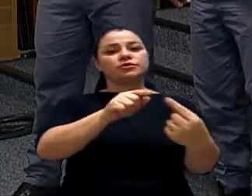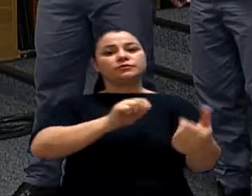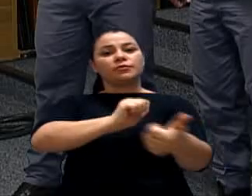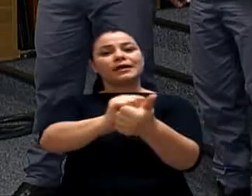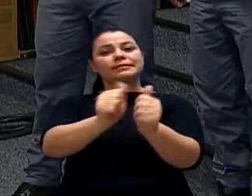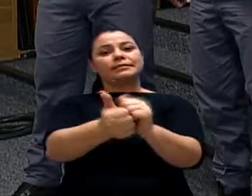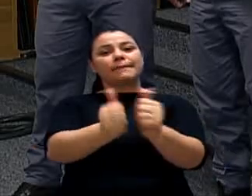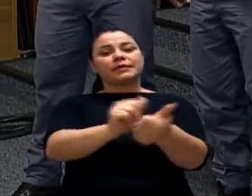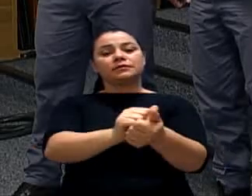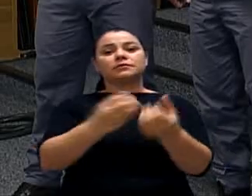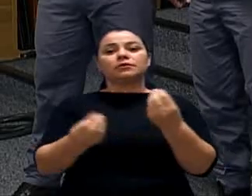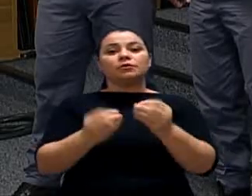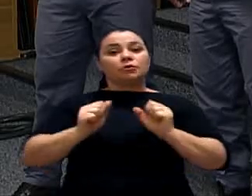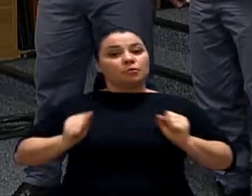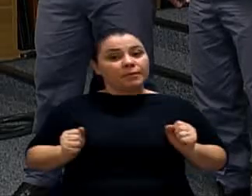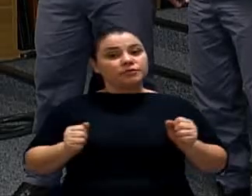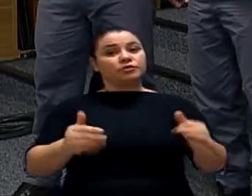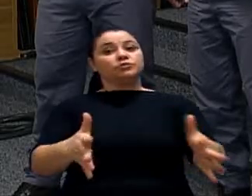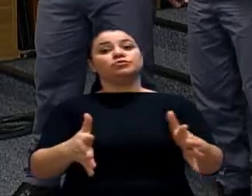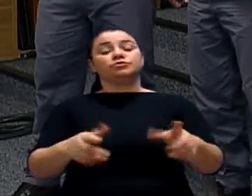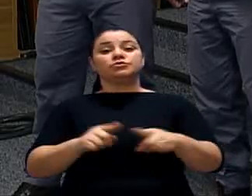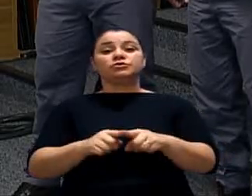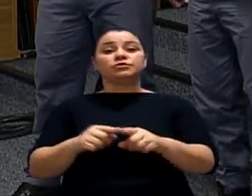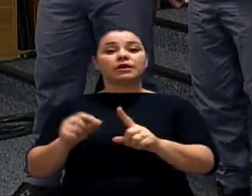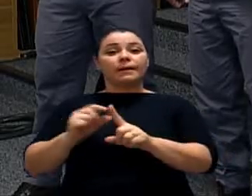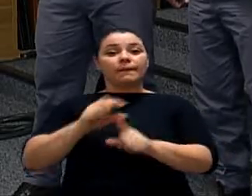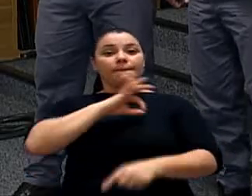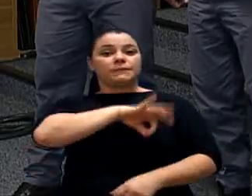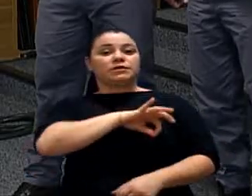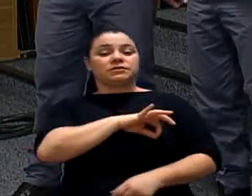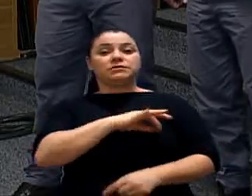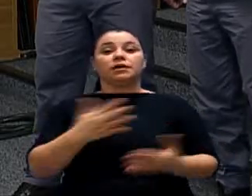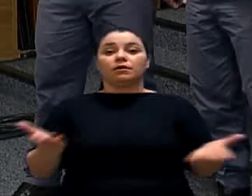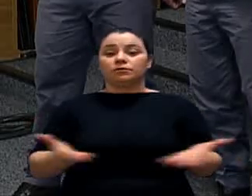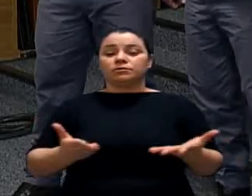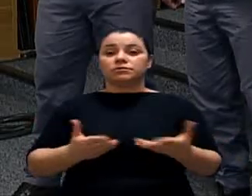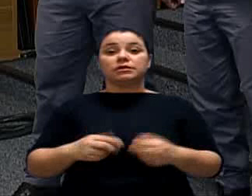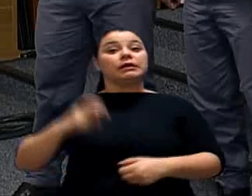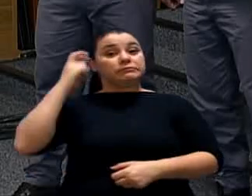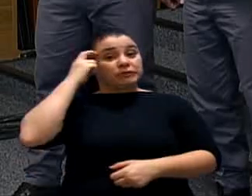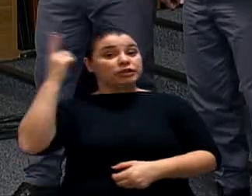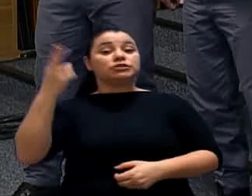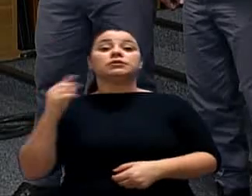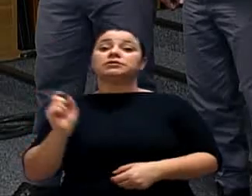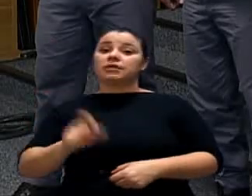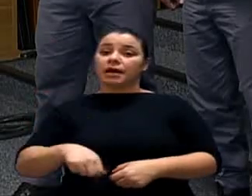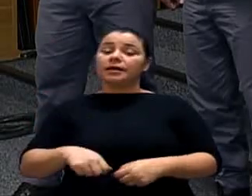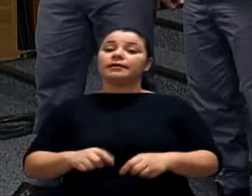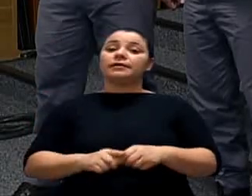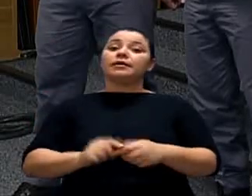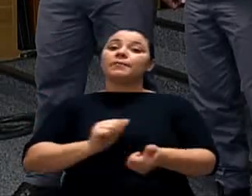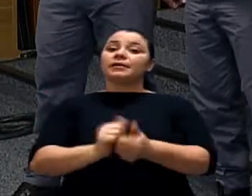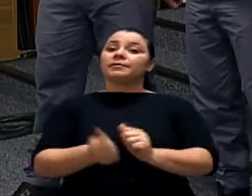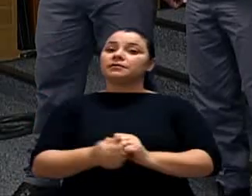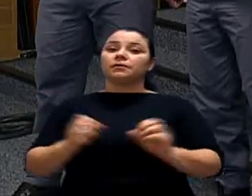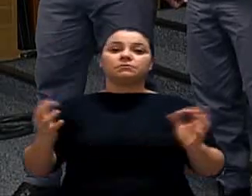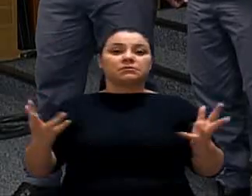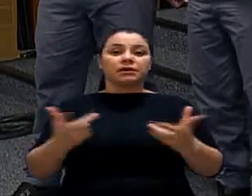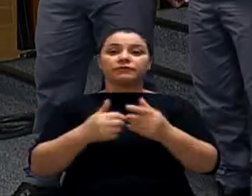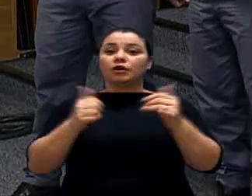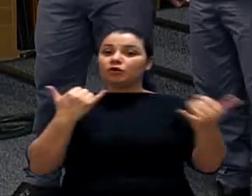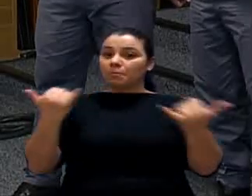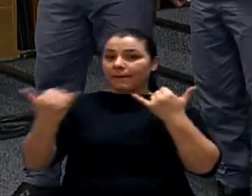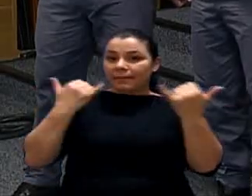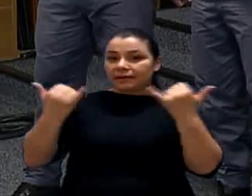e para uma atuação da polícia militar, que é uma polícia ostensiva. Essa inteligência, essa estatística, né, Dini, vai